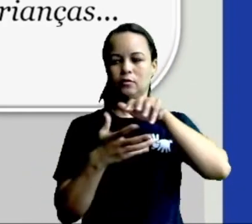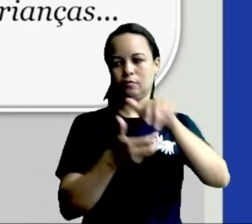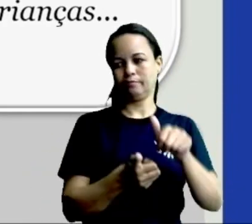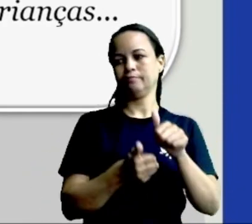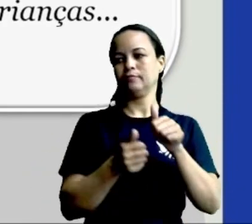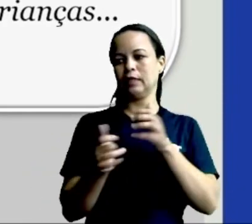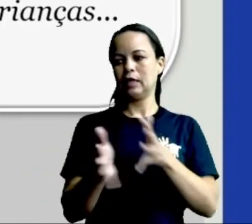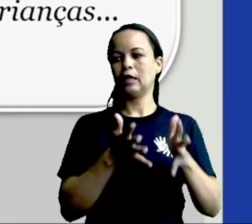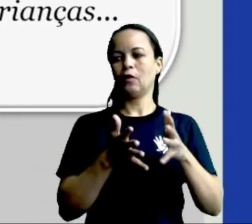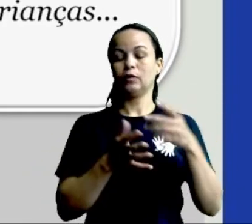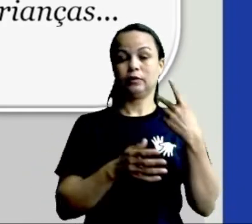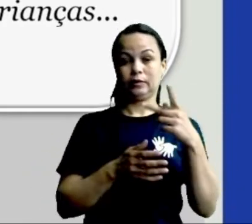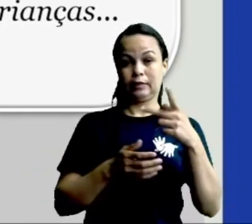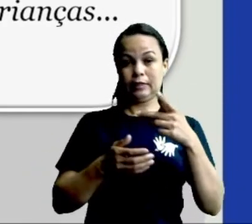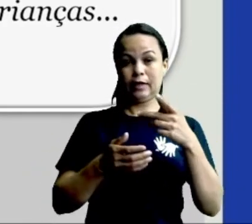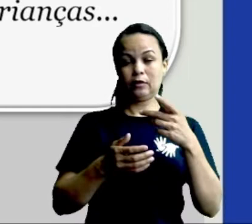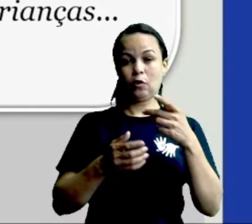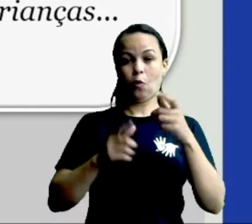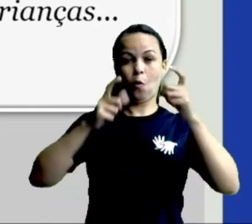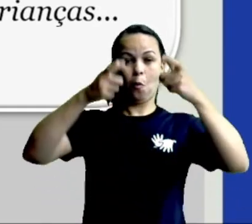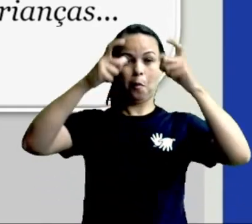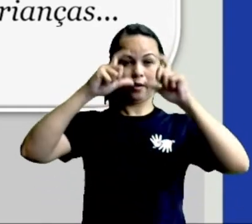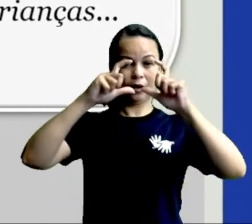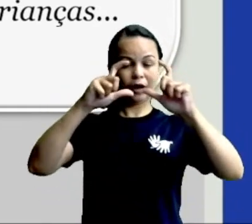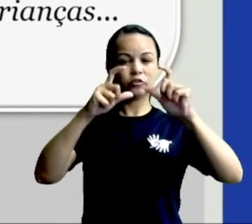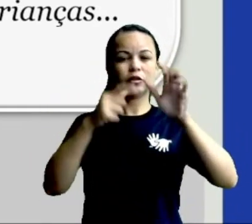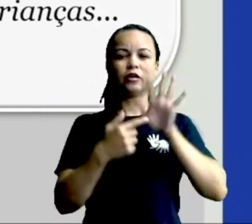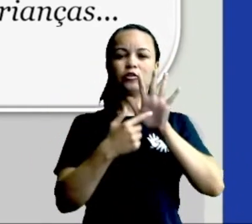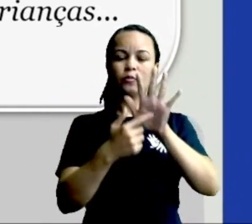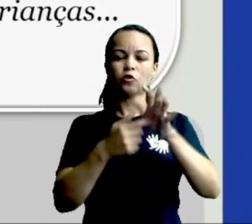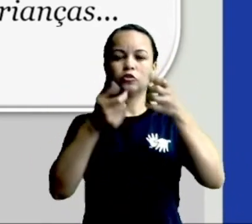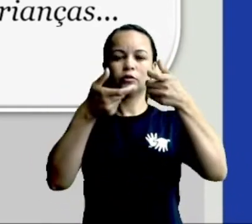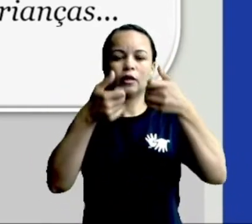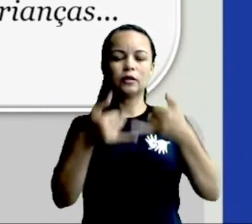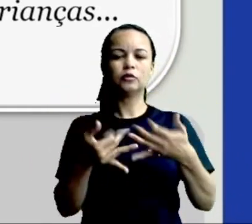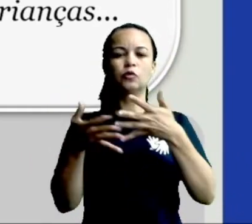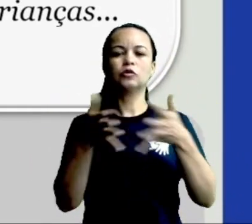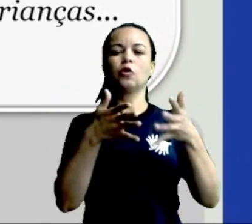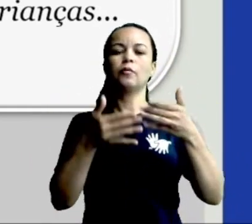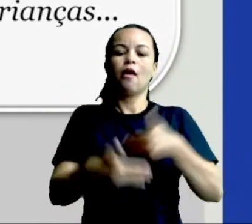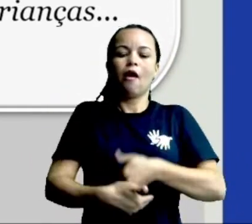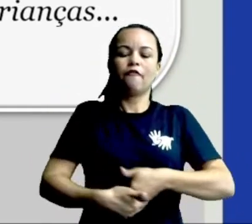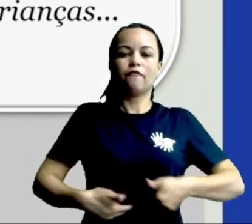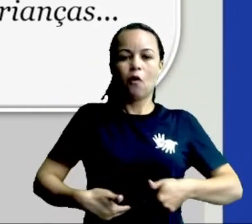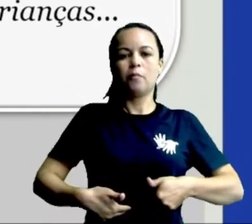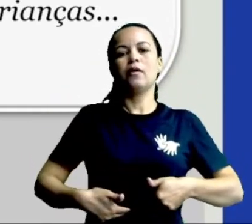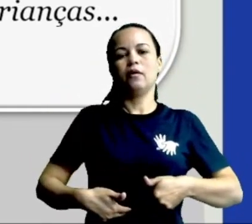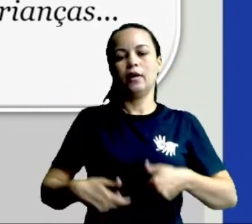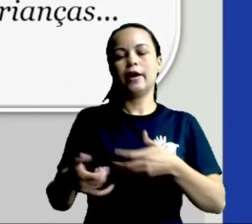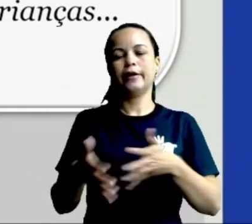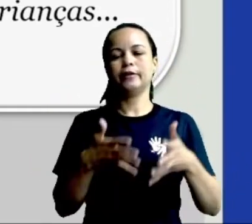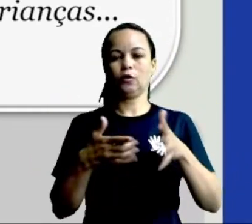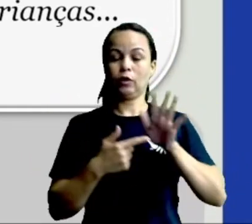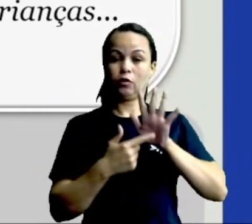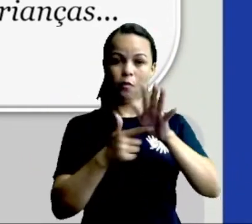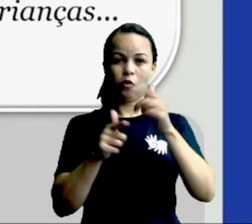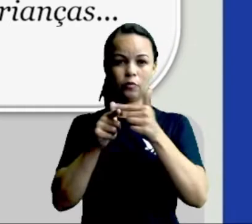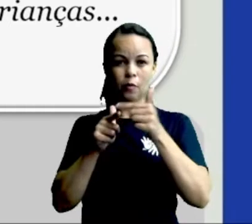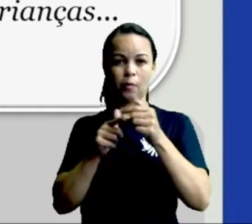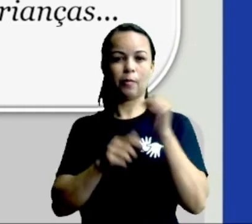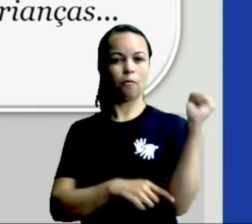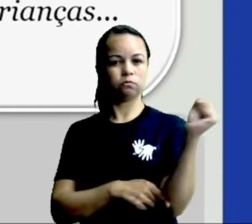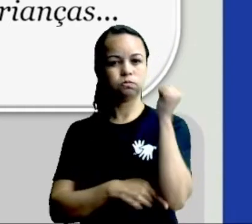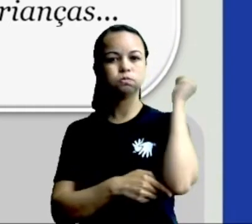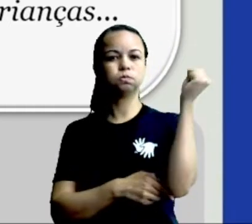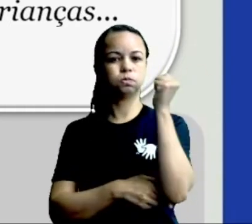está sendo relativo à fome, então está meios, argumentos aí que nos mostram o problema